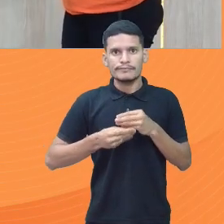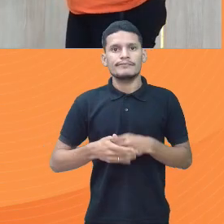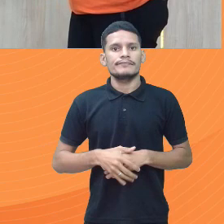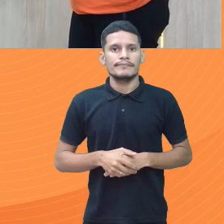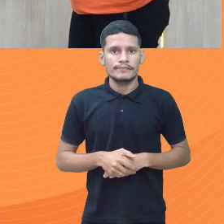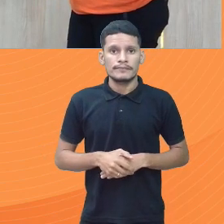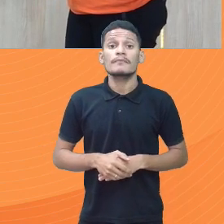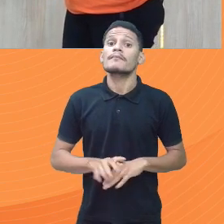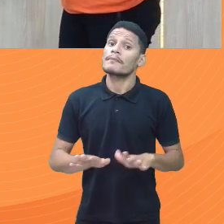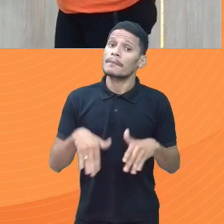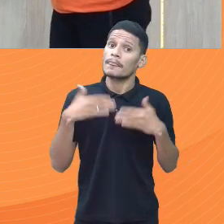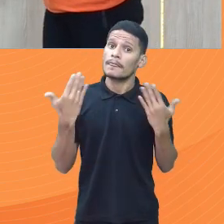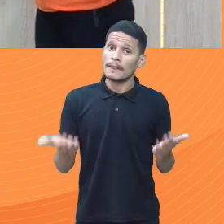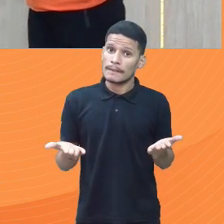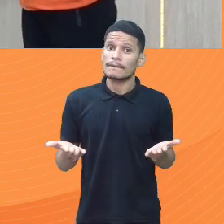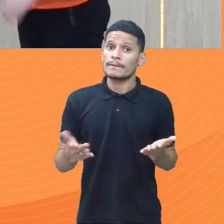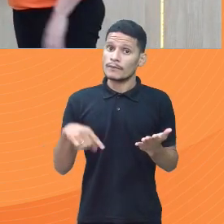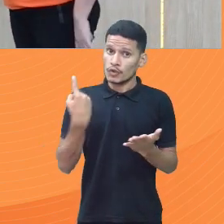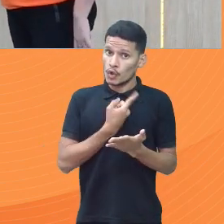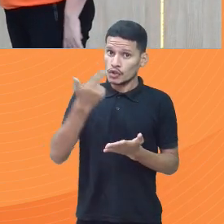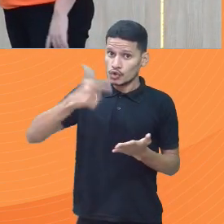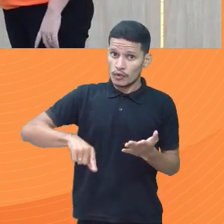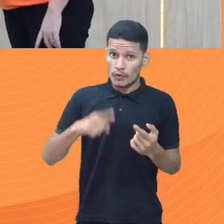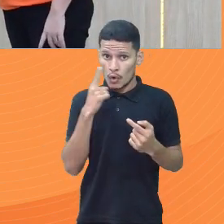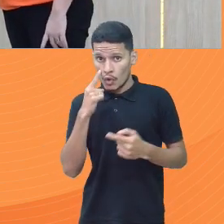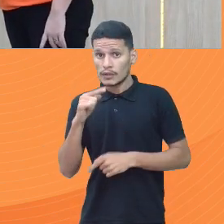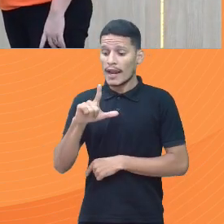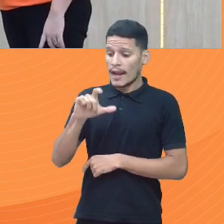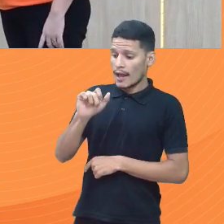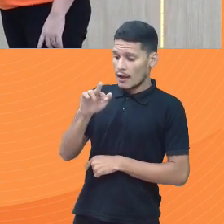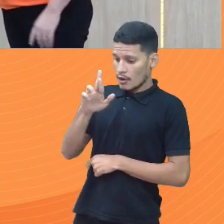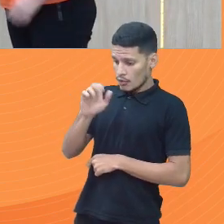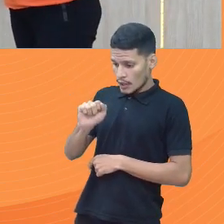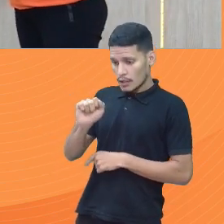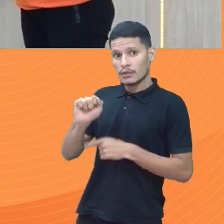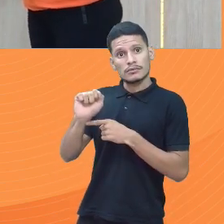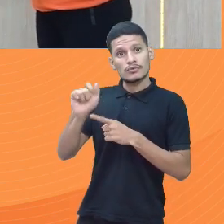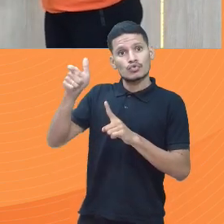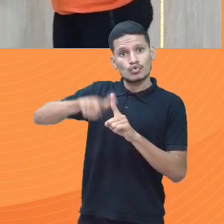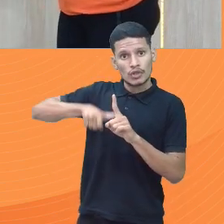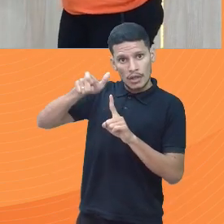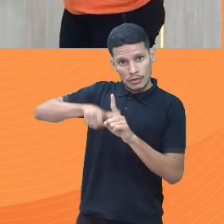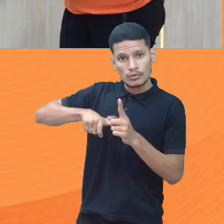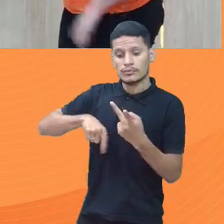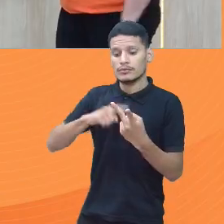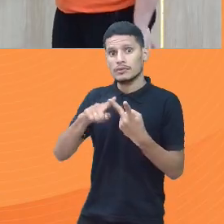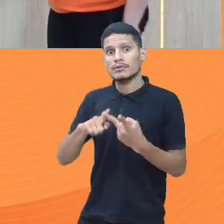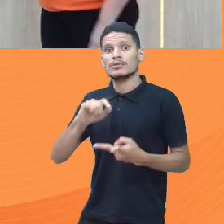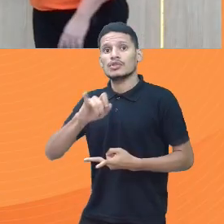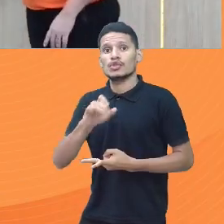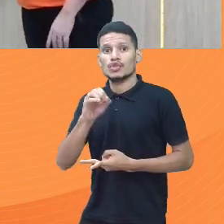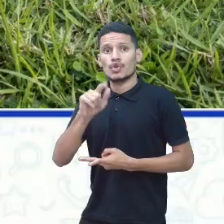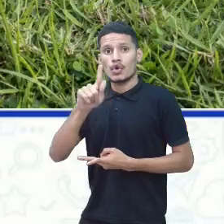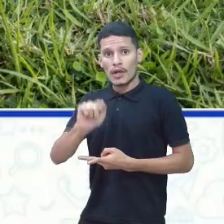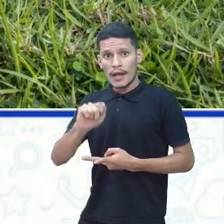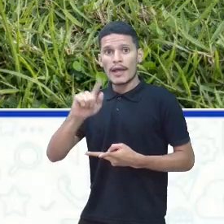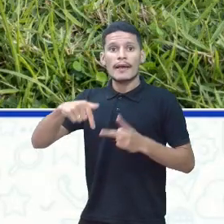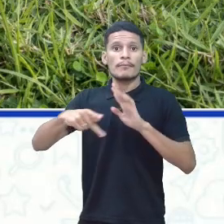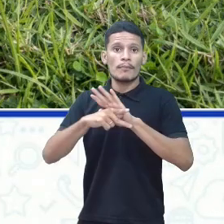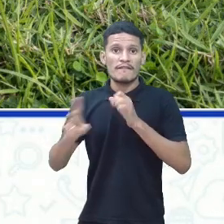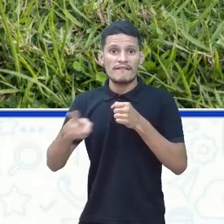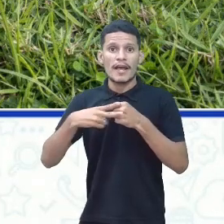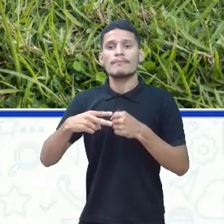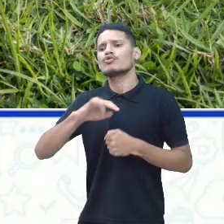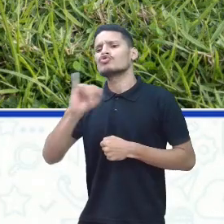complemento. Então, vamos ver novamente. Laura é o sujeito na oração. Joga é o verbo